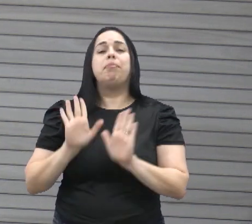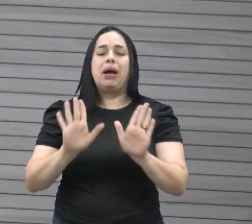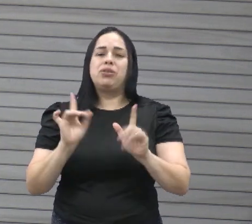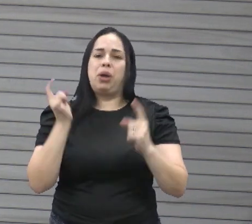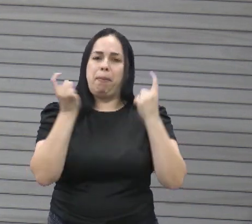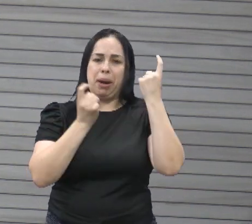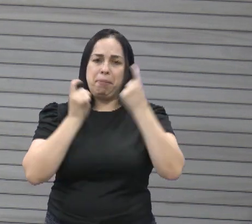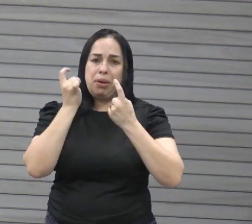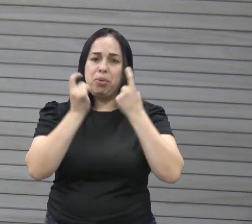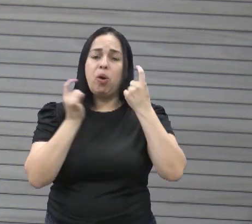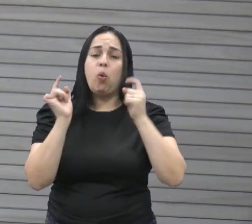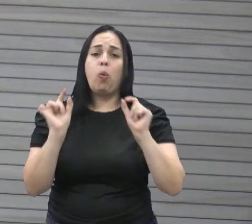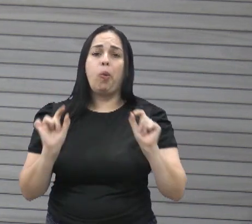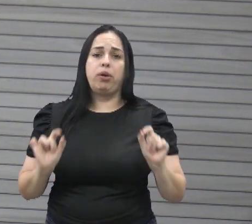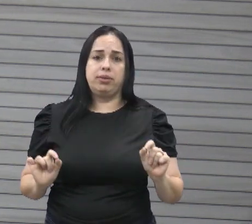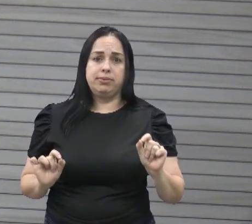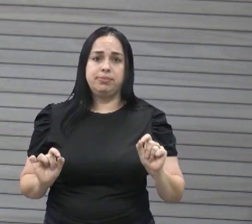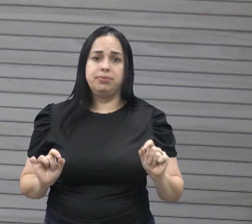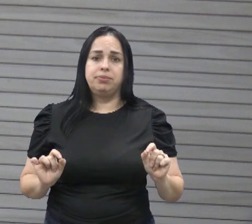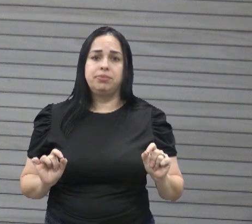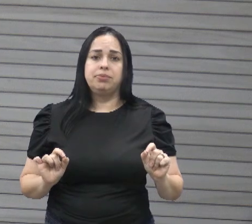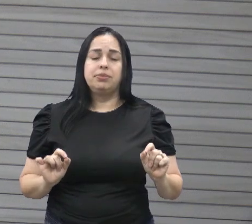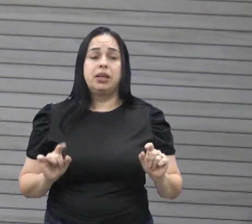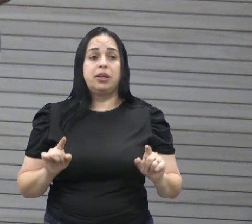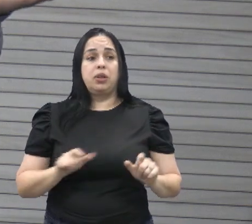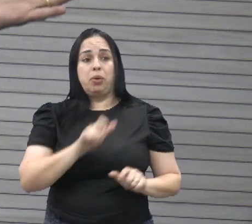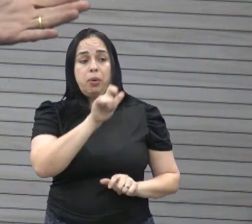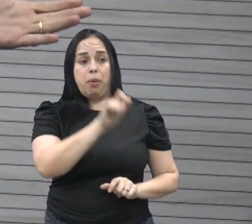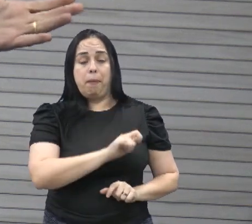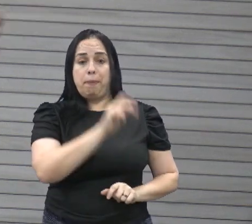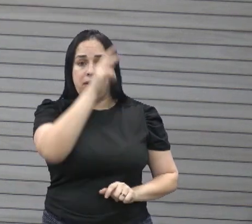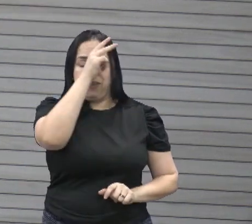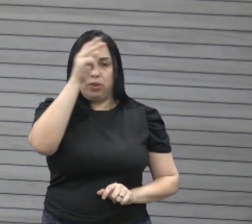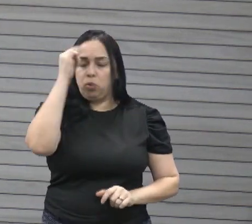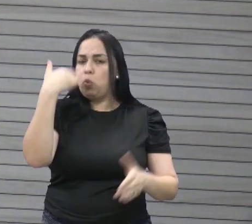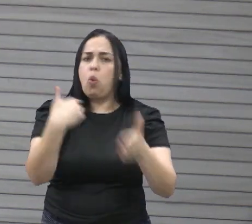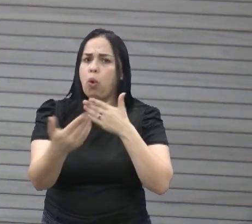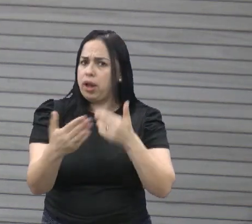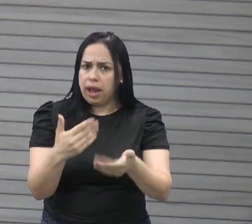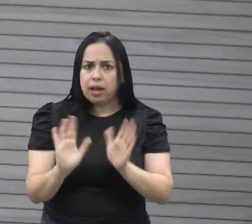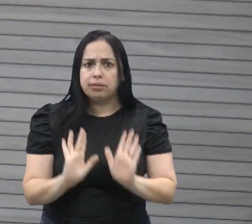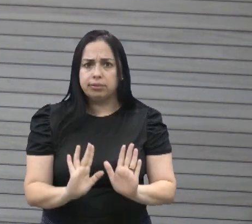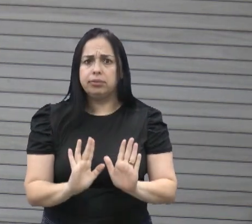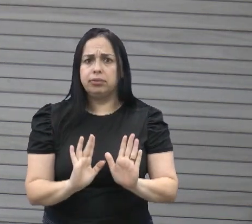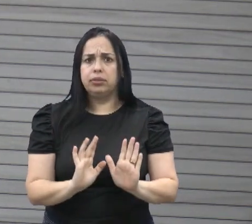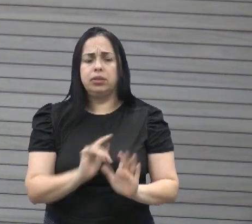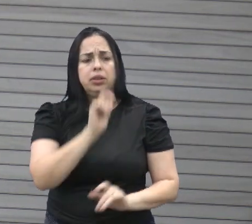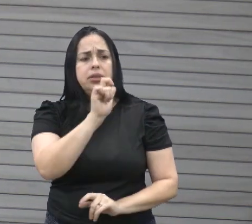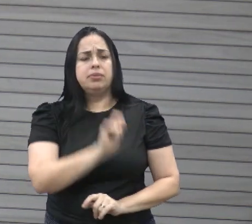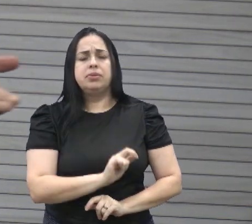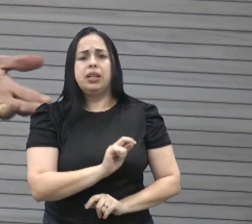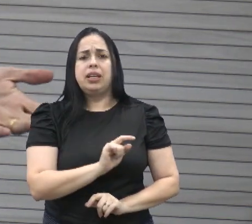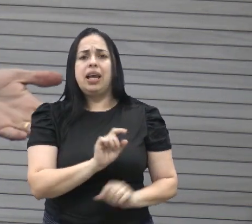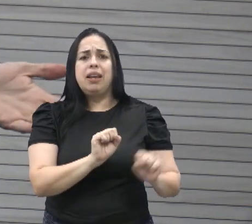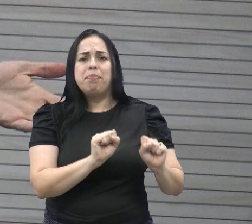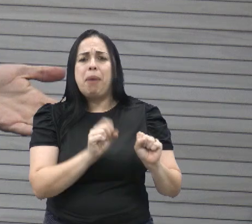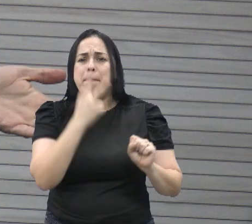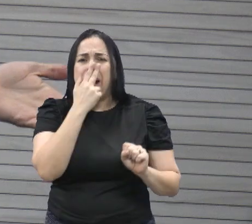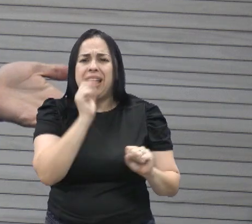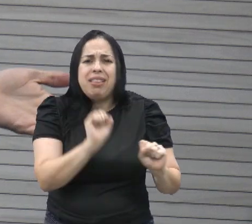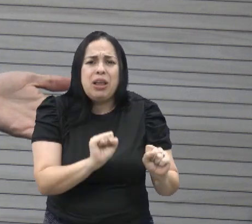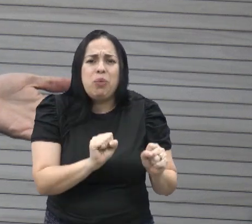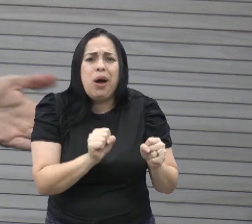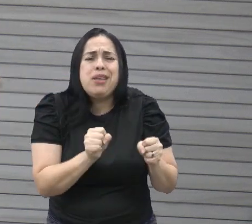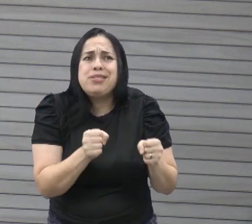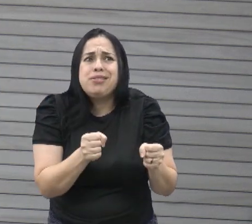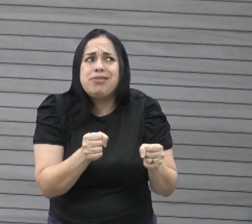né? Quando se tem essa anuência do prefeito, qualquer que seja o prefeito, ele acaba não se esforçando para acertar no edital, né? É o que